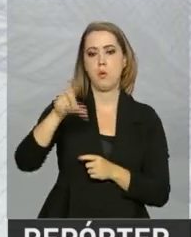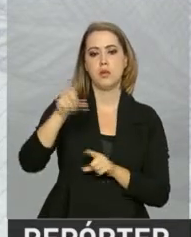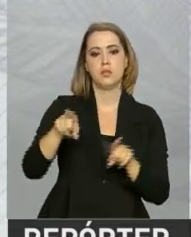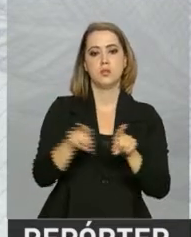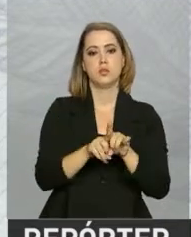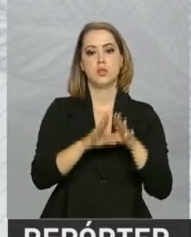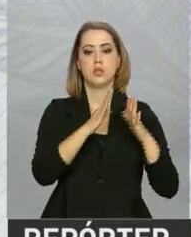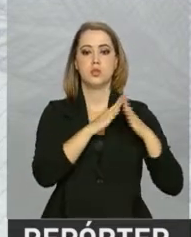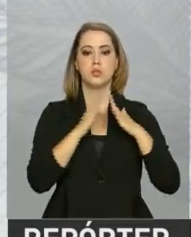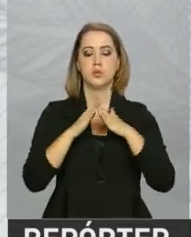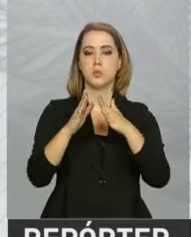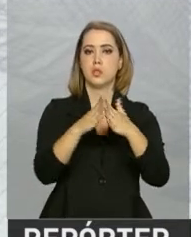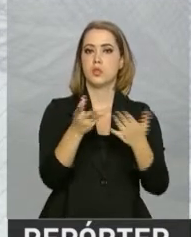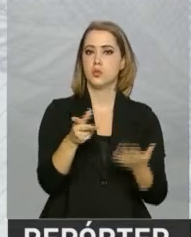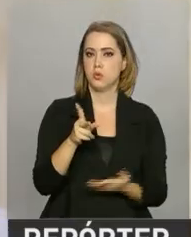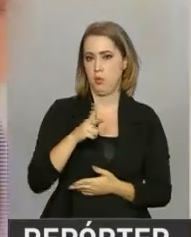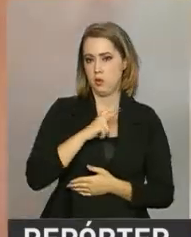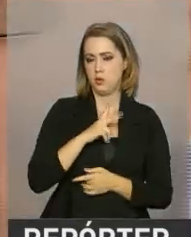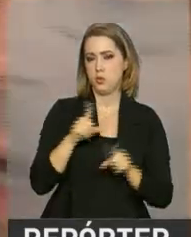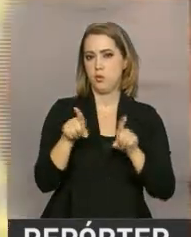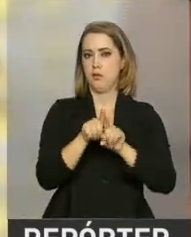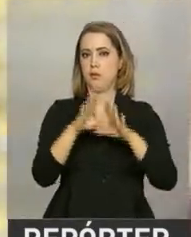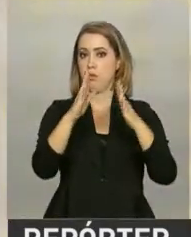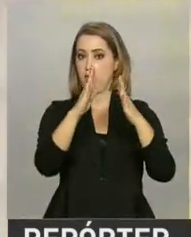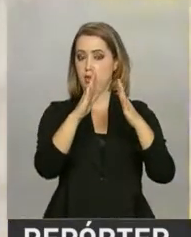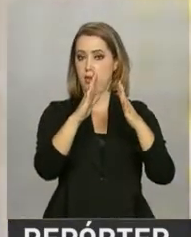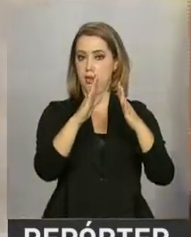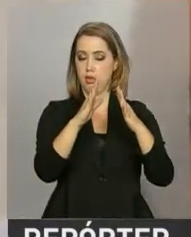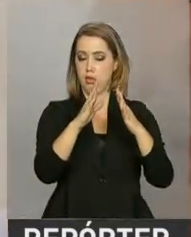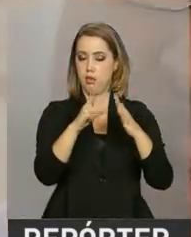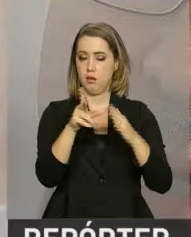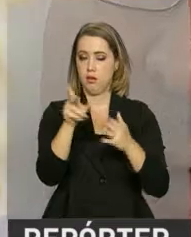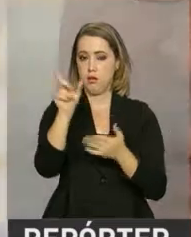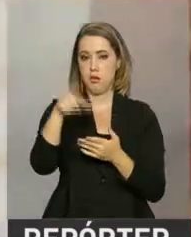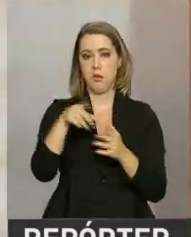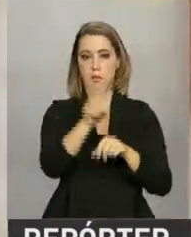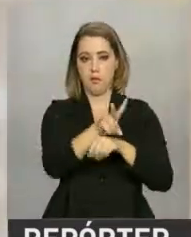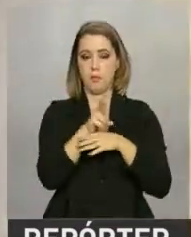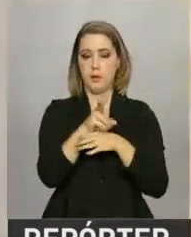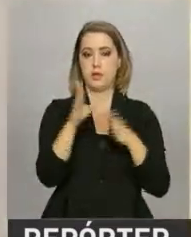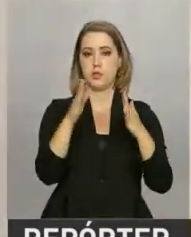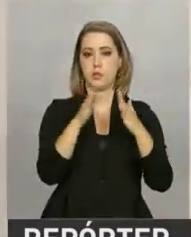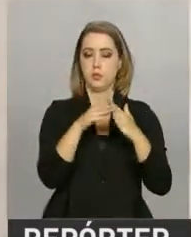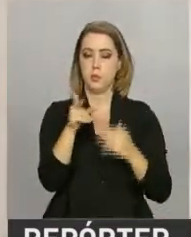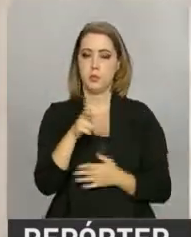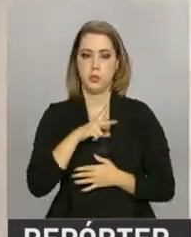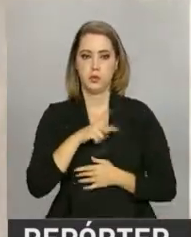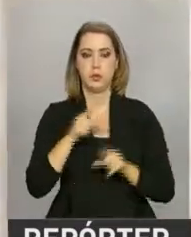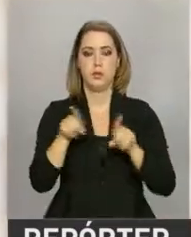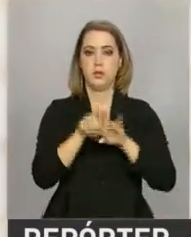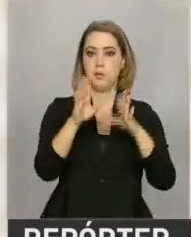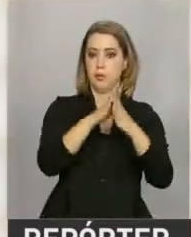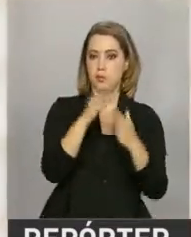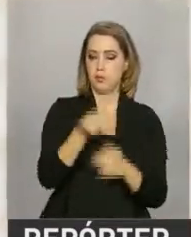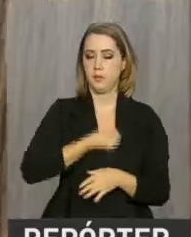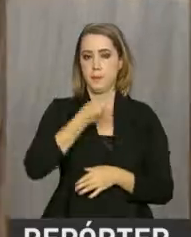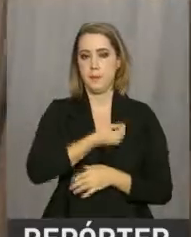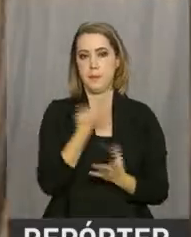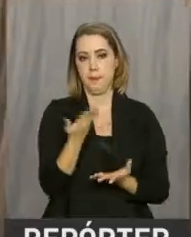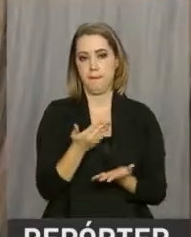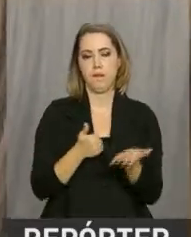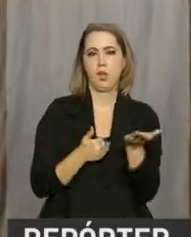inclusive do minha casa minha vida para o professor de contabilidade césar augusto tibúrcio começar o ano com as contas em dia